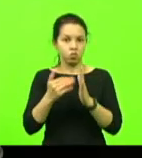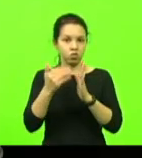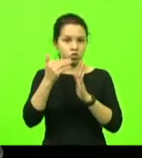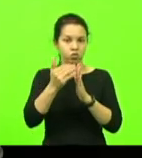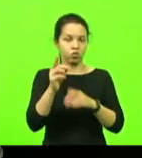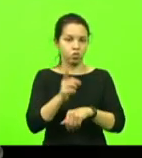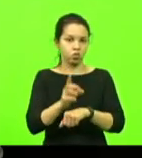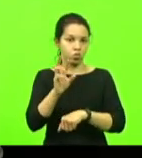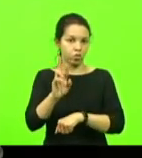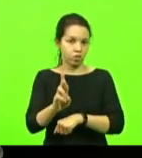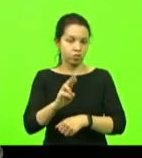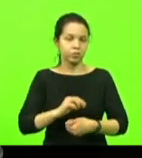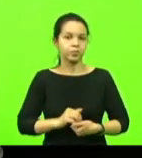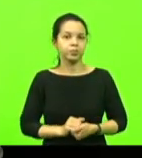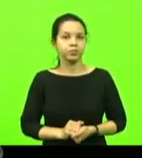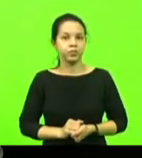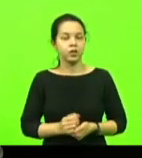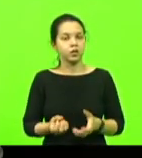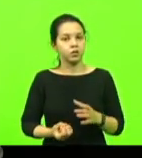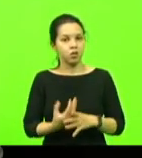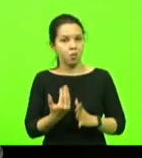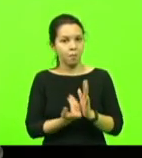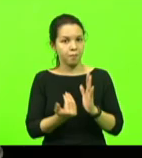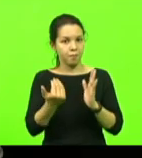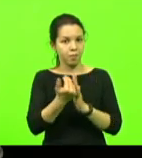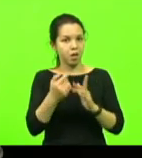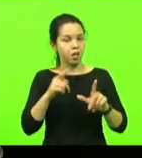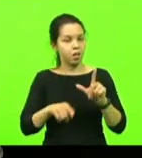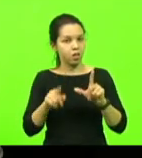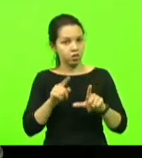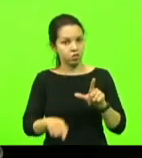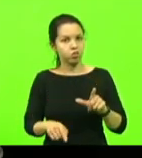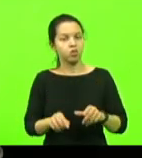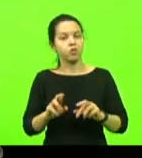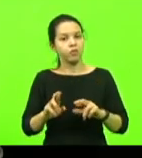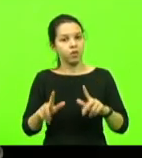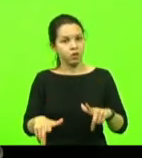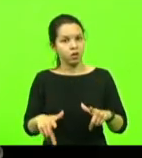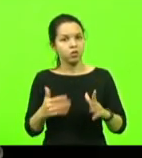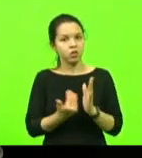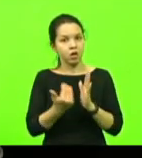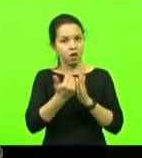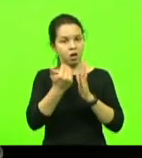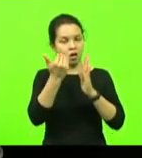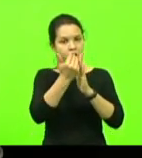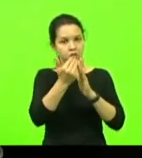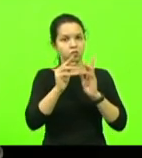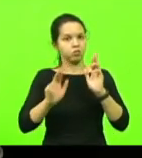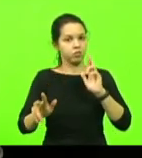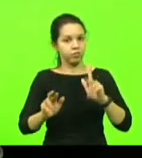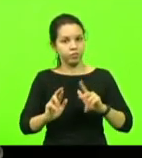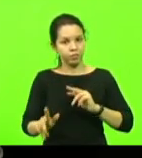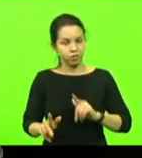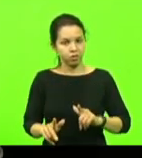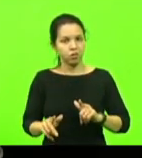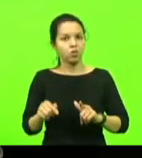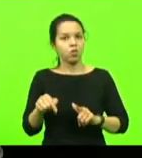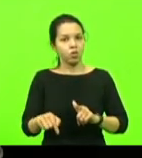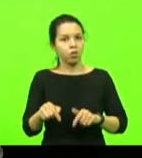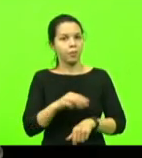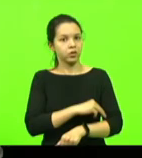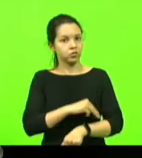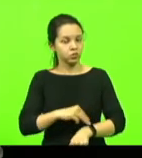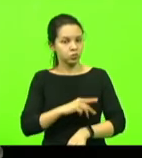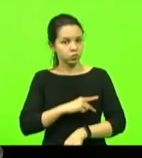criação de mais letras de referência em cada nível de tabela, que no quadro pessoal do Magistério Público Estadual